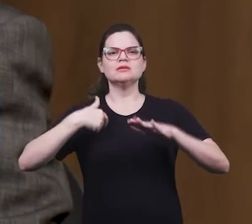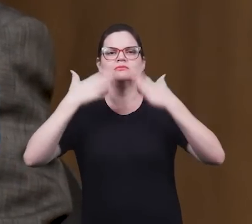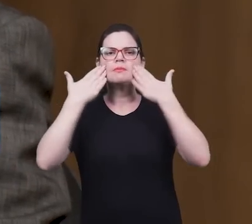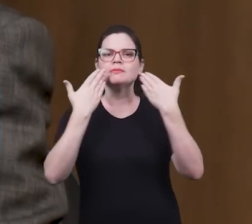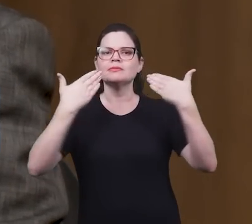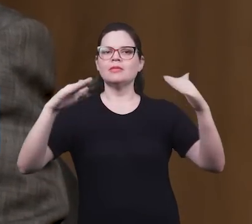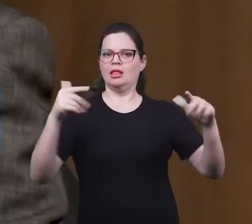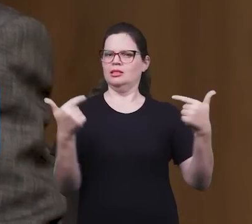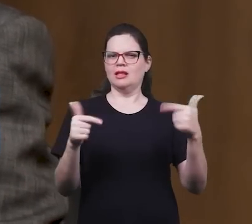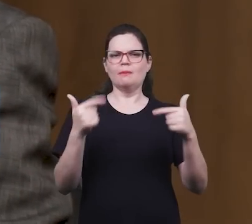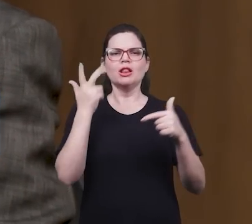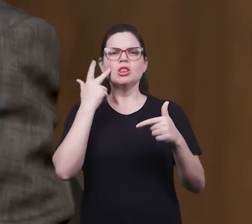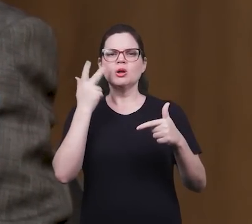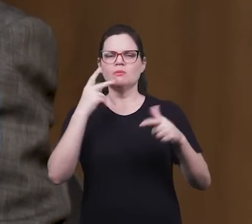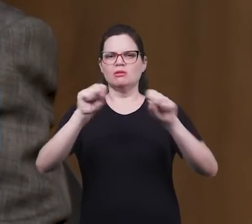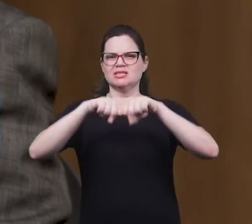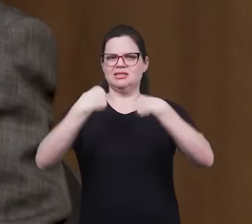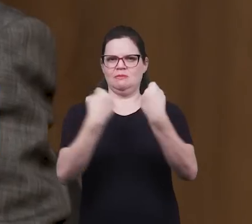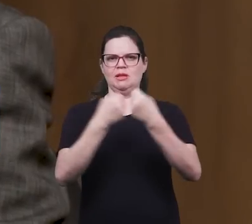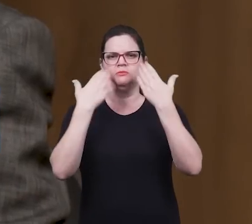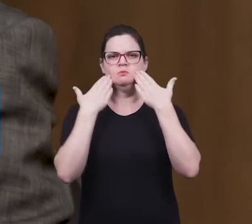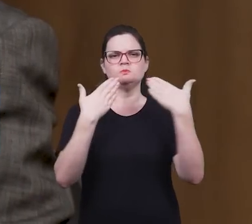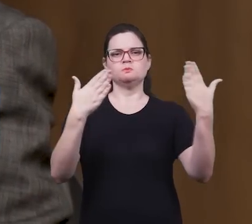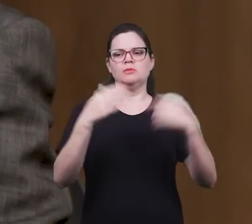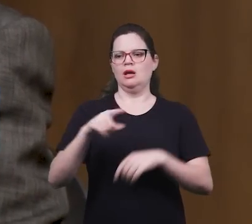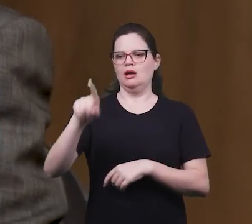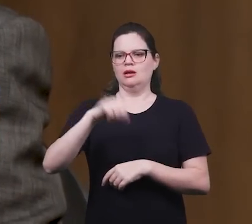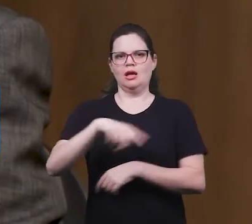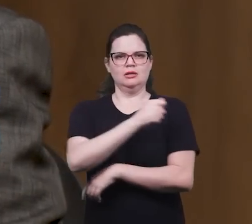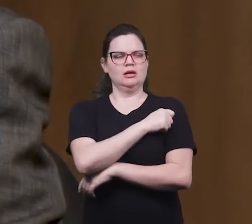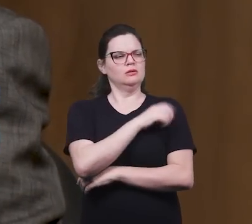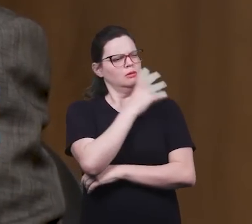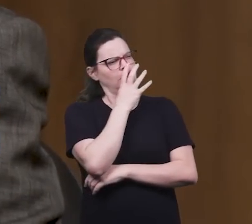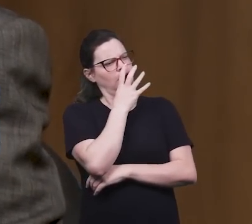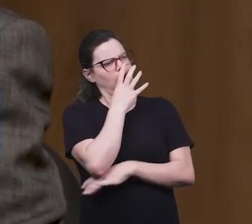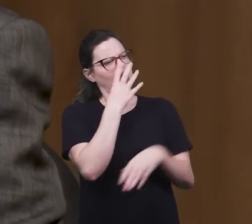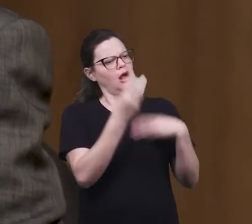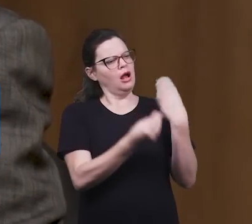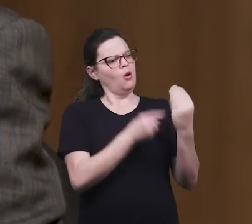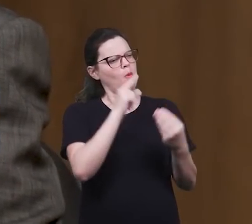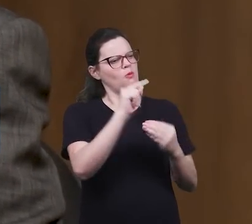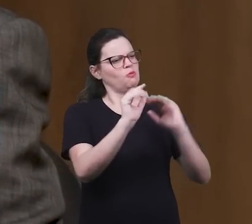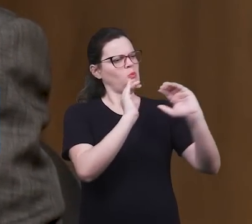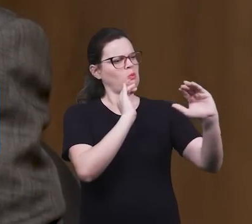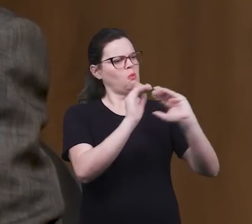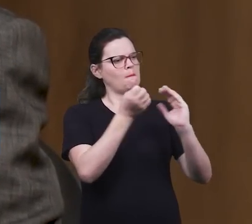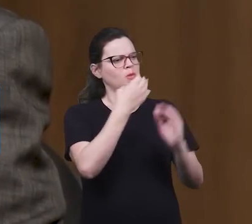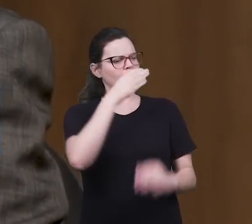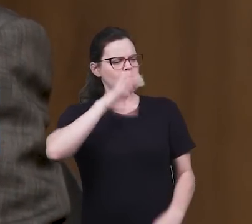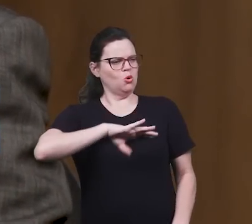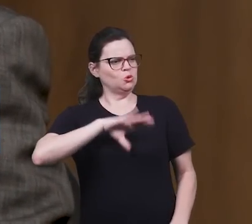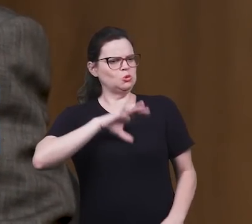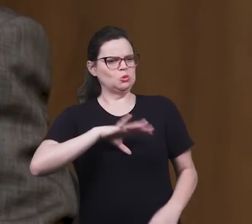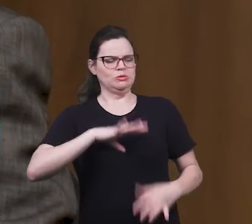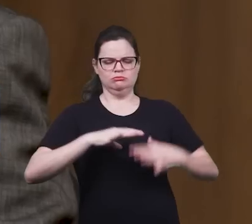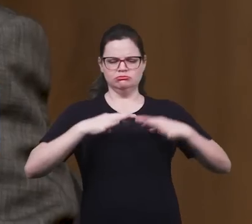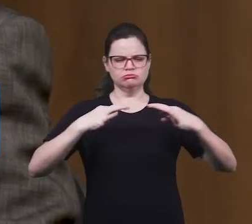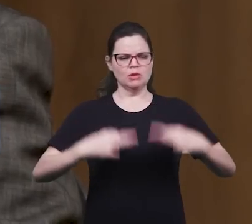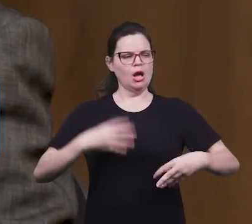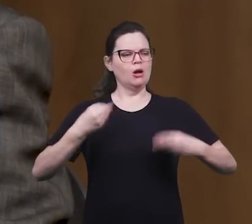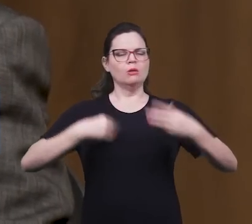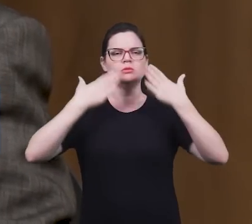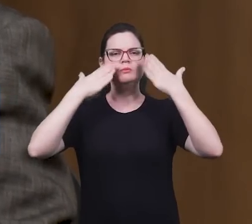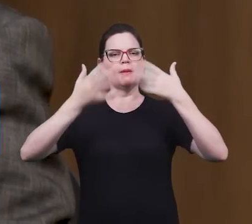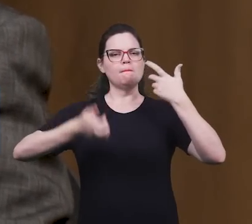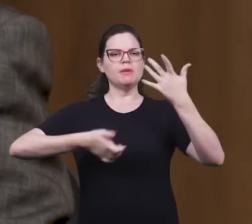determinados trabalhos e os alunos ficavam admirados da minha maneira de falar, da minha maneira de comunicar, o meu português, a minha maneira de